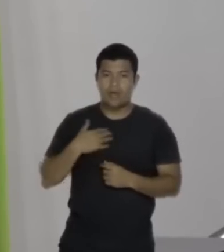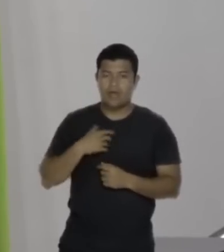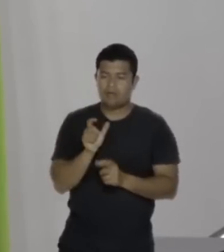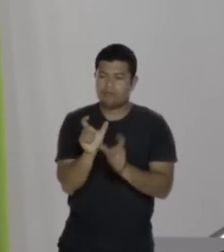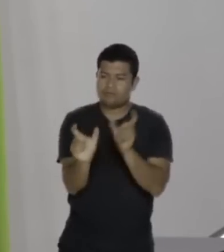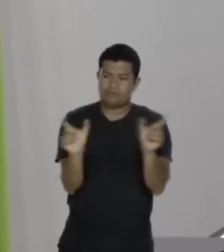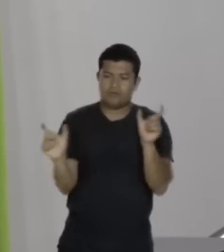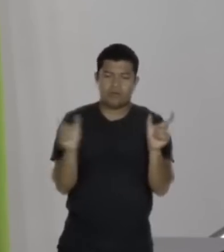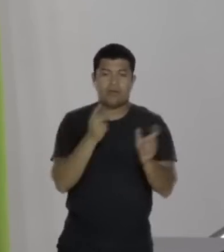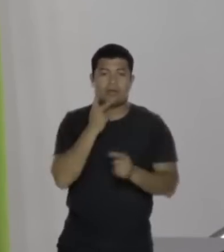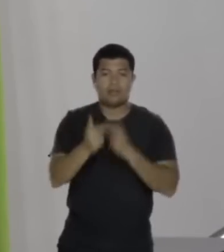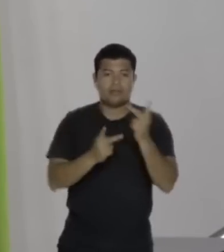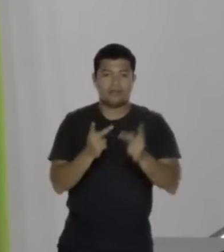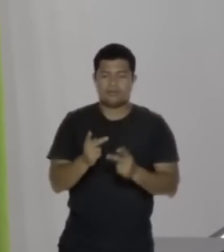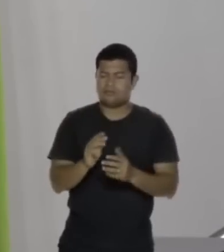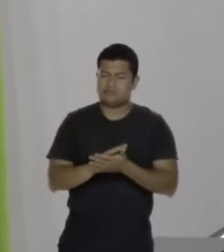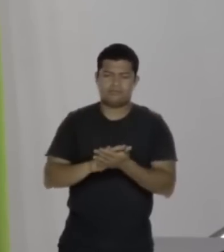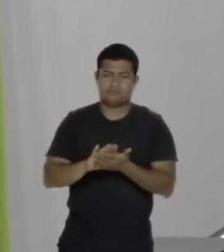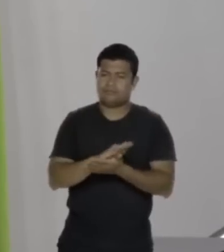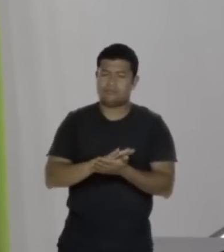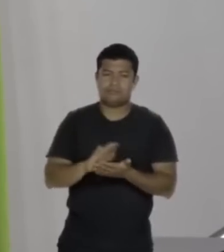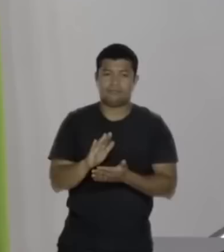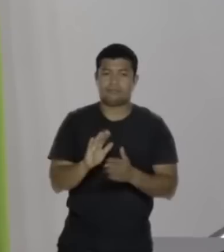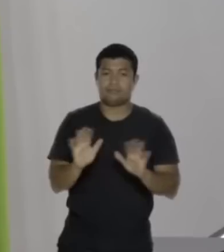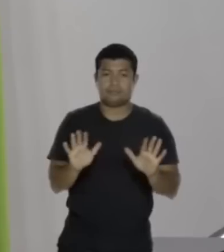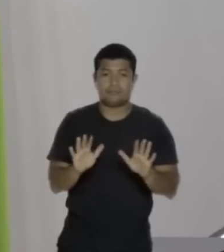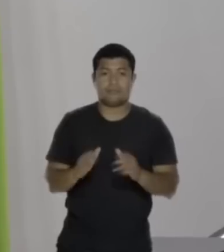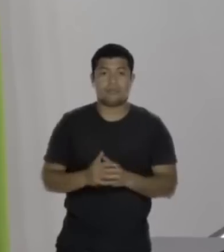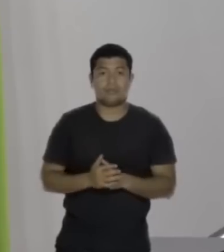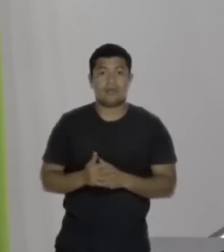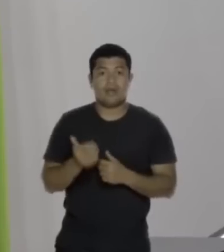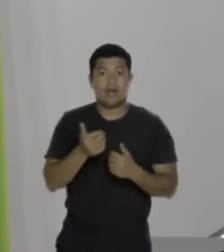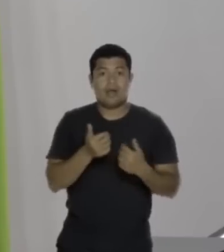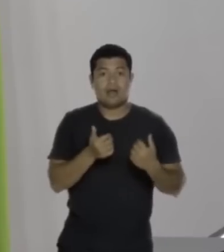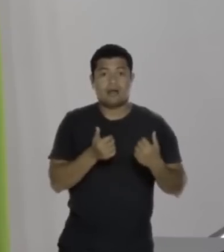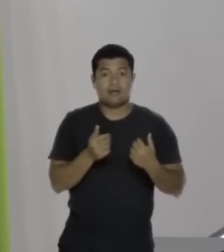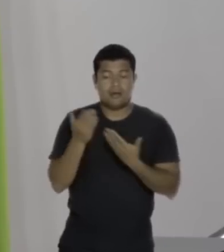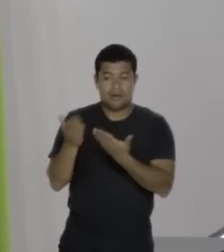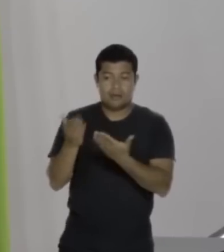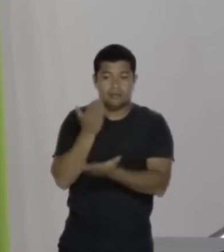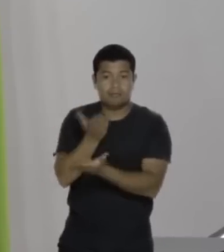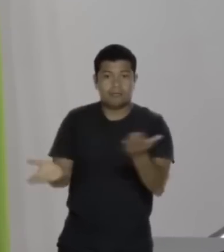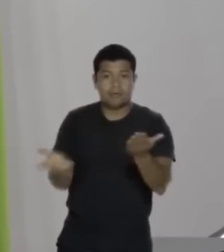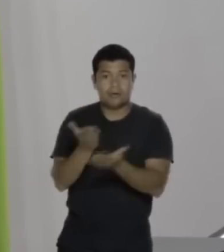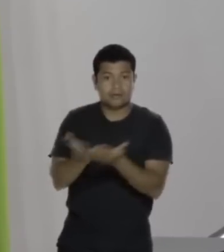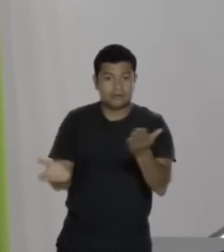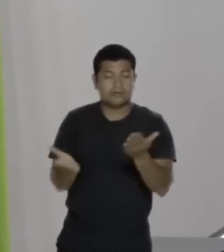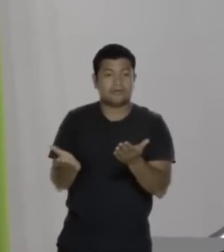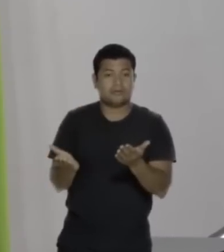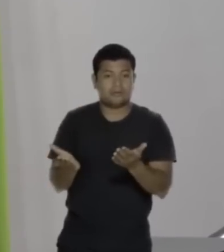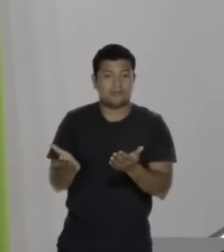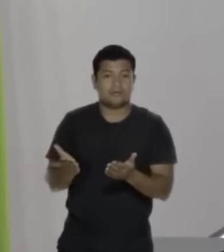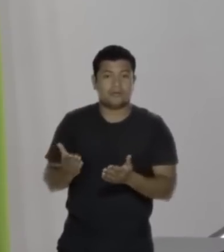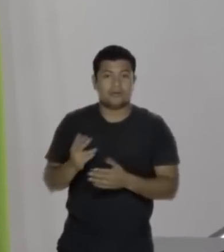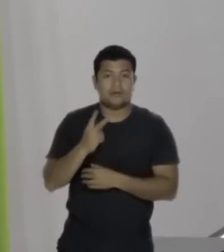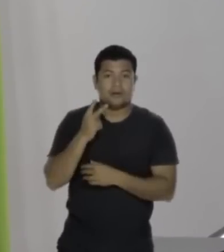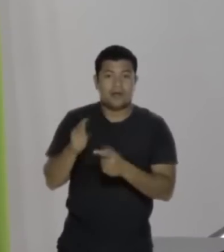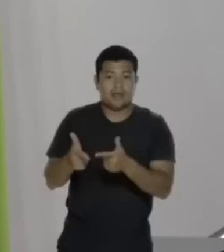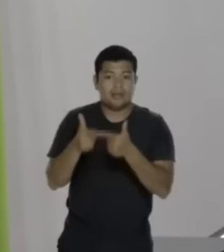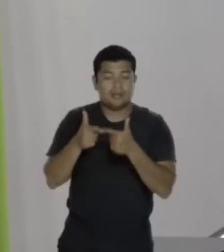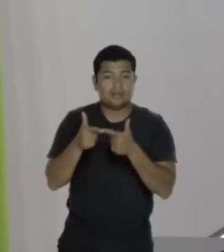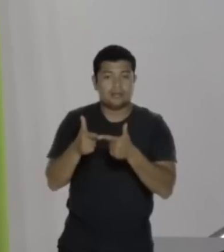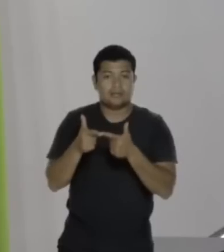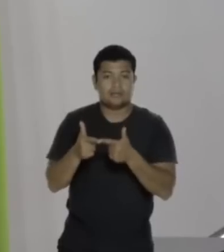em específico. A vereadora, essa que foi caçada, ela apresentou uma moção de repúdio ao vereador Rabuja